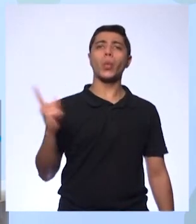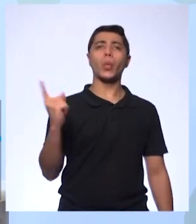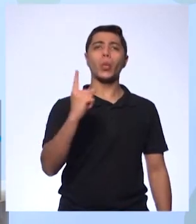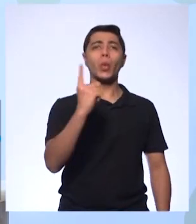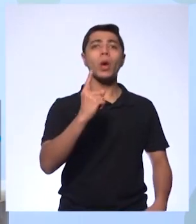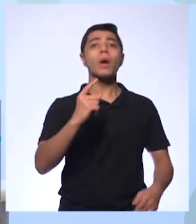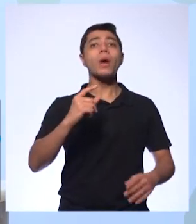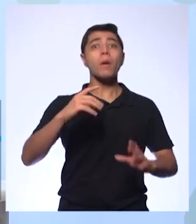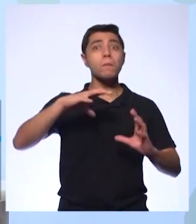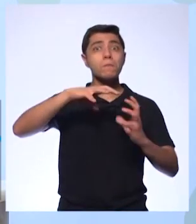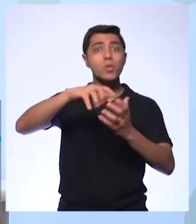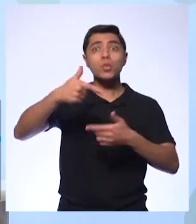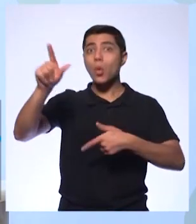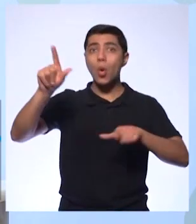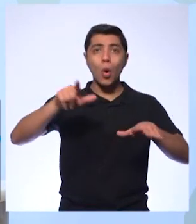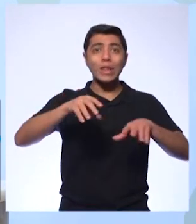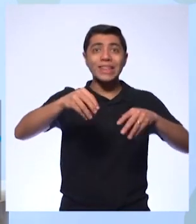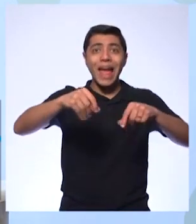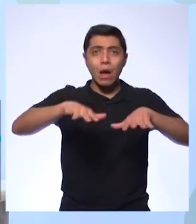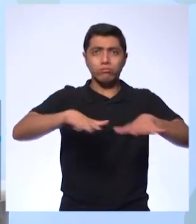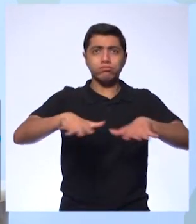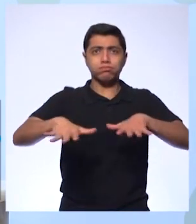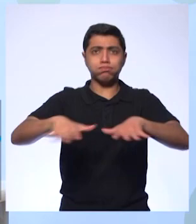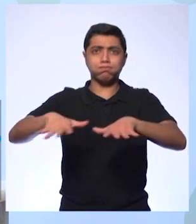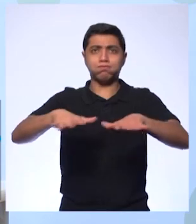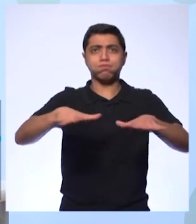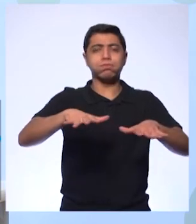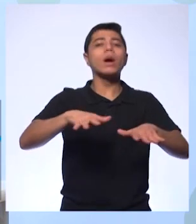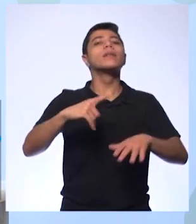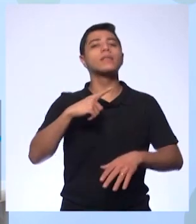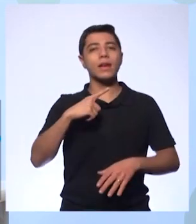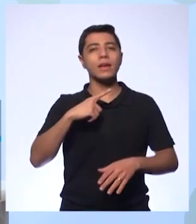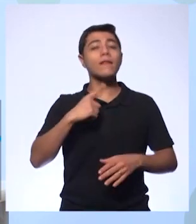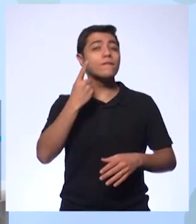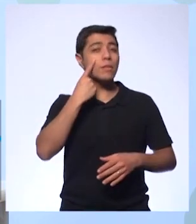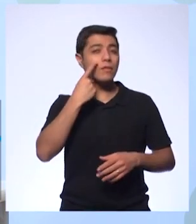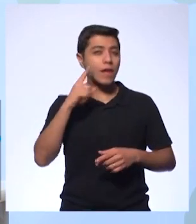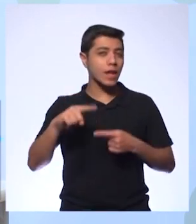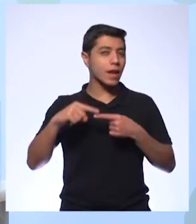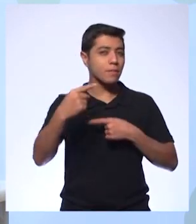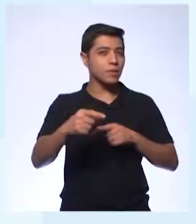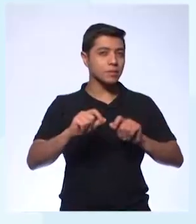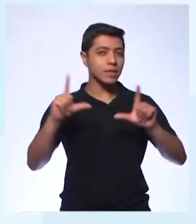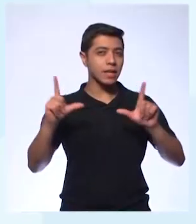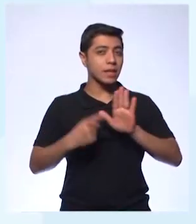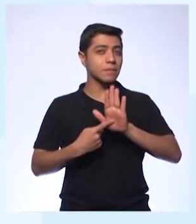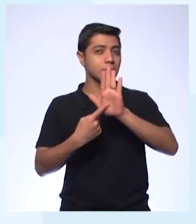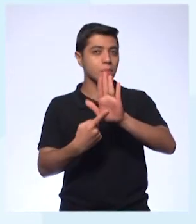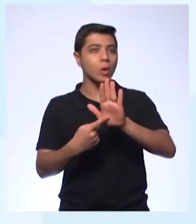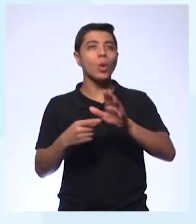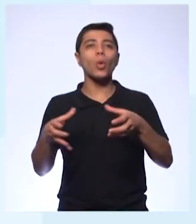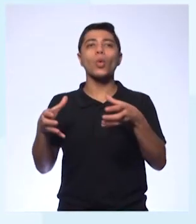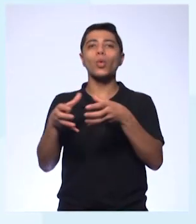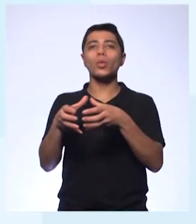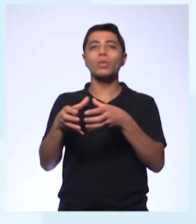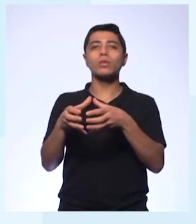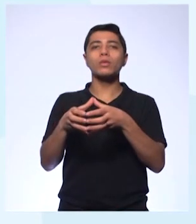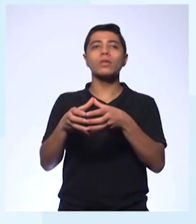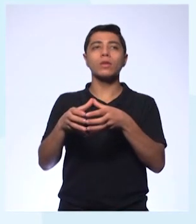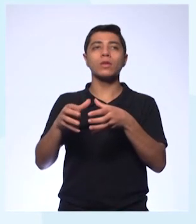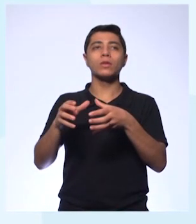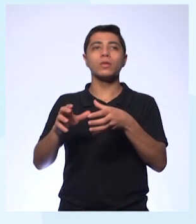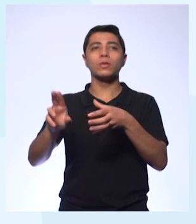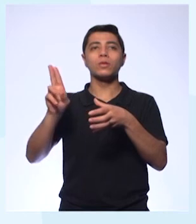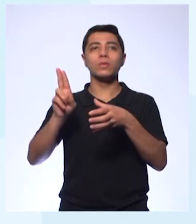do mundo. Então, nós vamos observar aí, né, na próxima tela, uma das organizações internacionais que nós temos que trata desse assunto. Então, é o Escritório